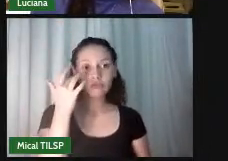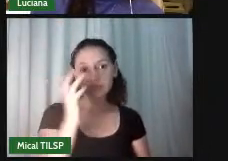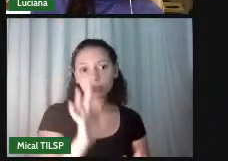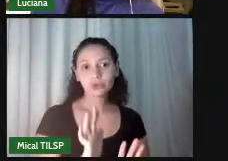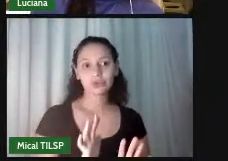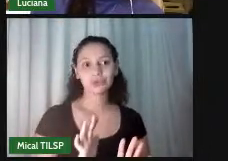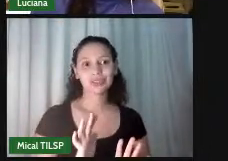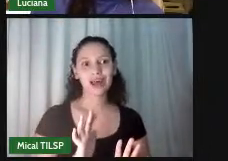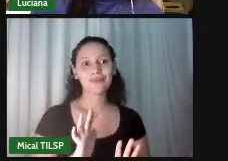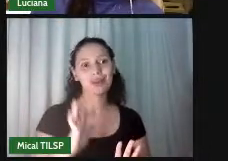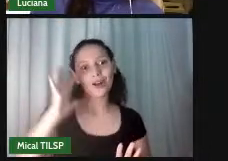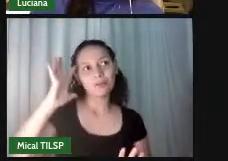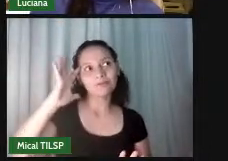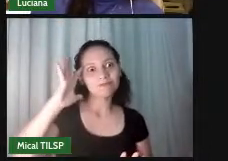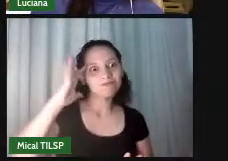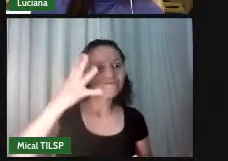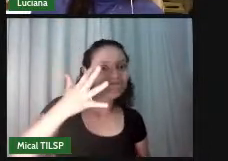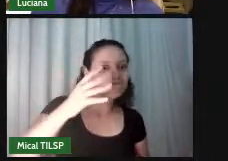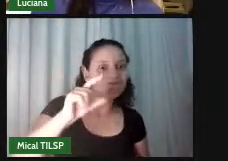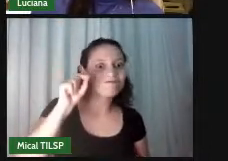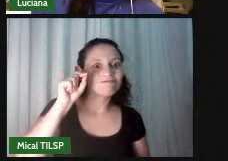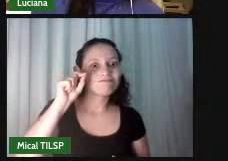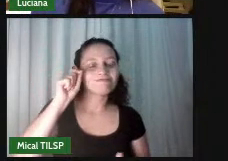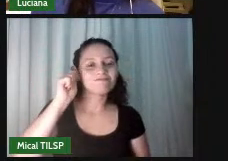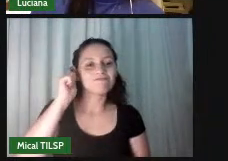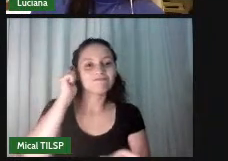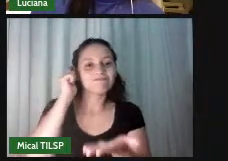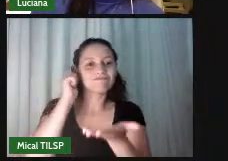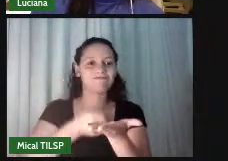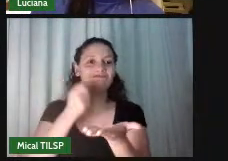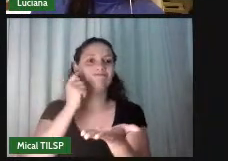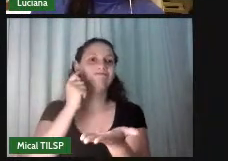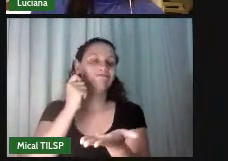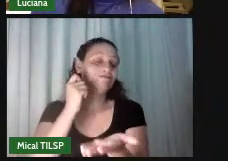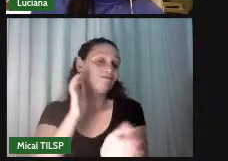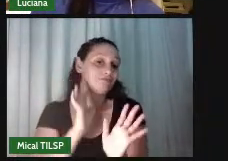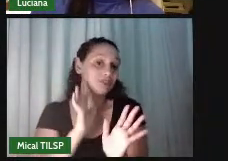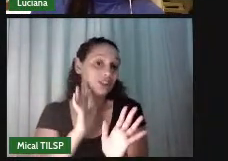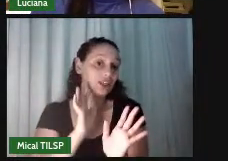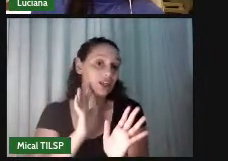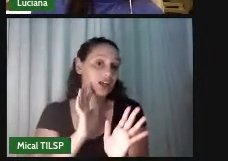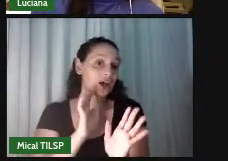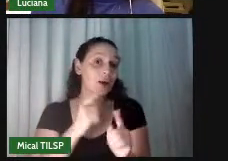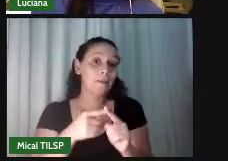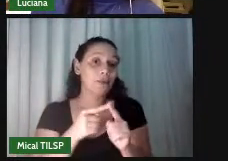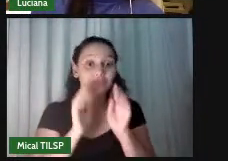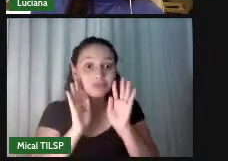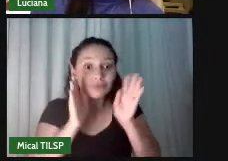tipos de decisão relacionados a uma área tão específica como a odontologia, por exemplo. Tá? Então,